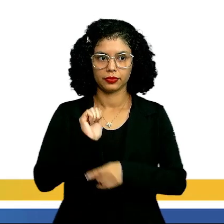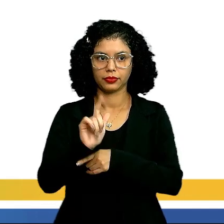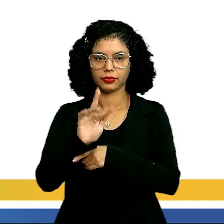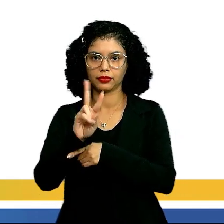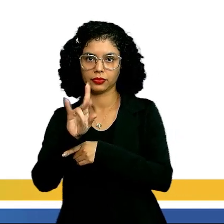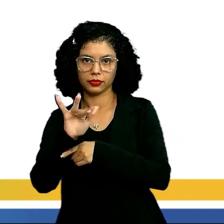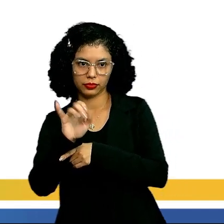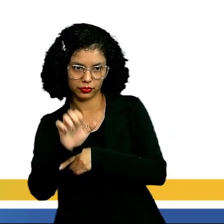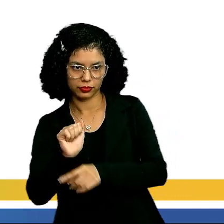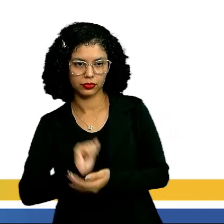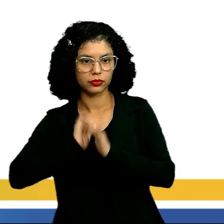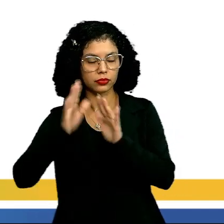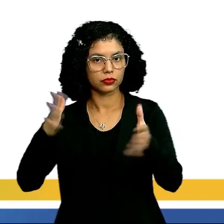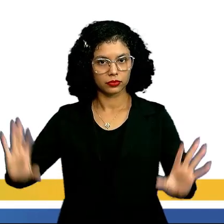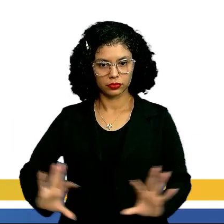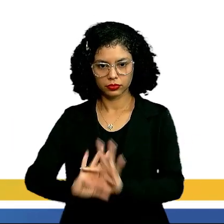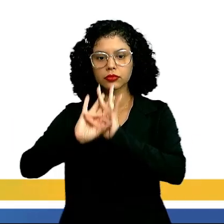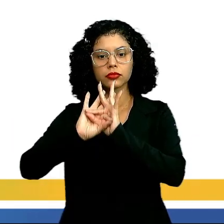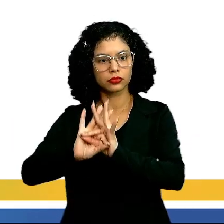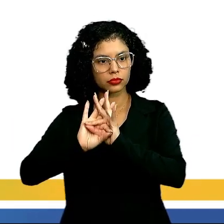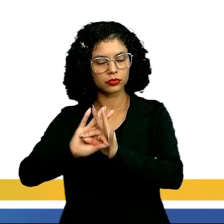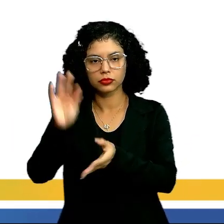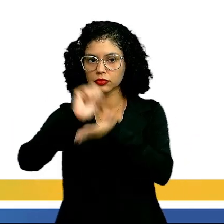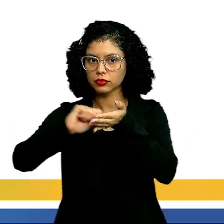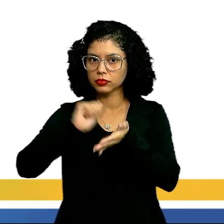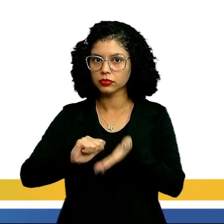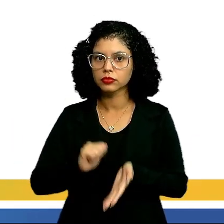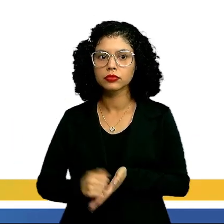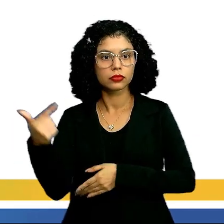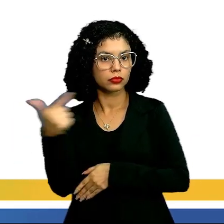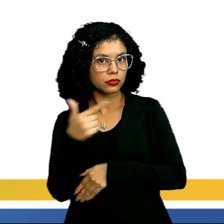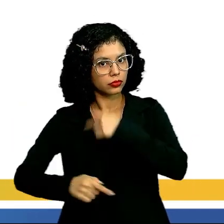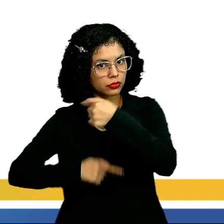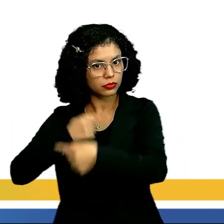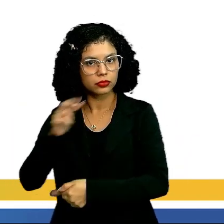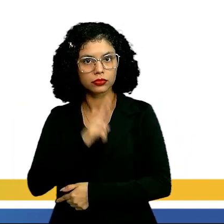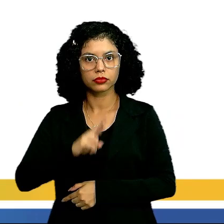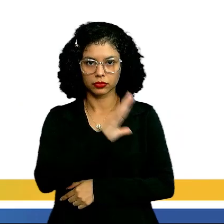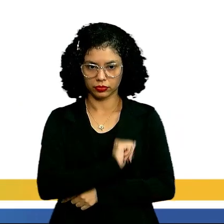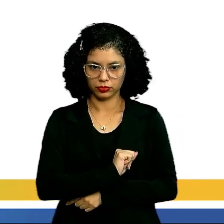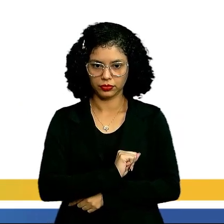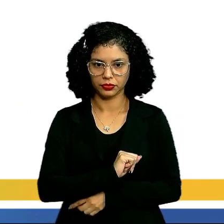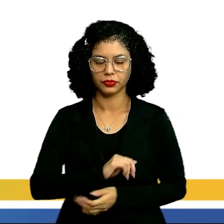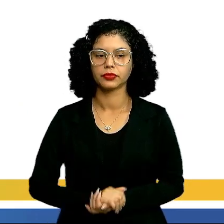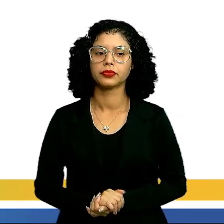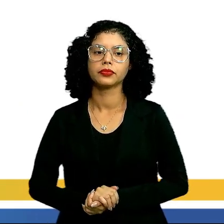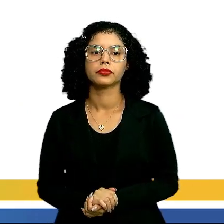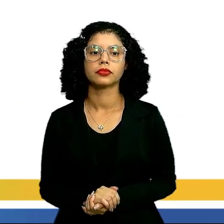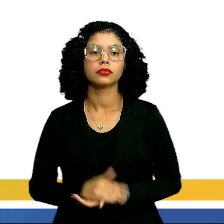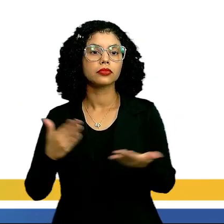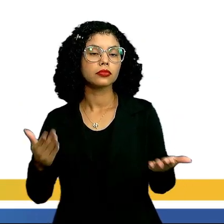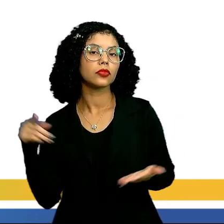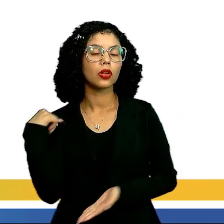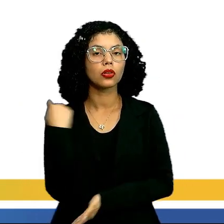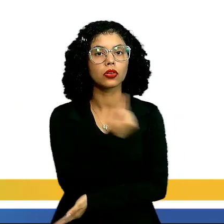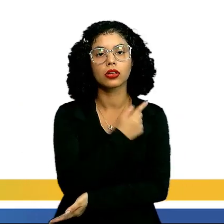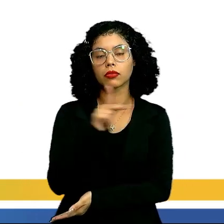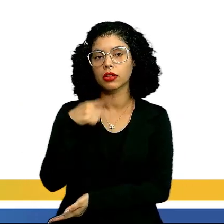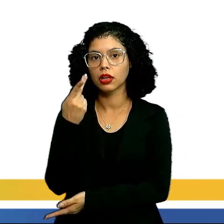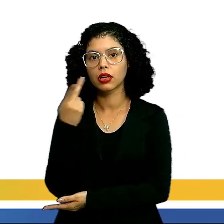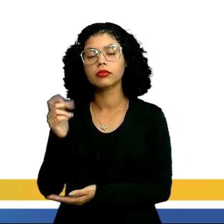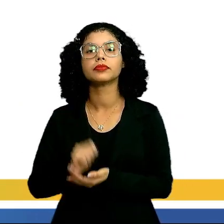de Azevedo? Qual a ligação desse escritor com a segunda geração do romantismo? Nós